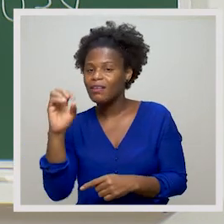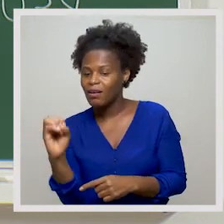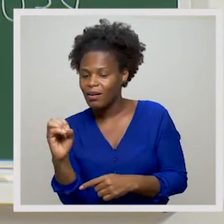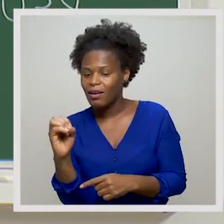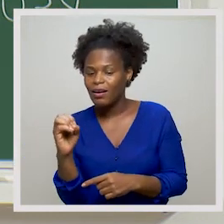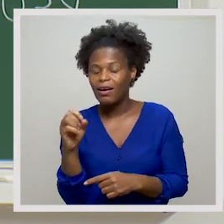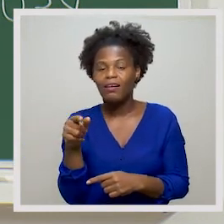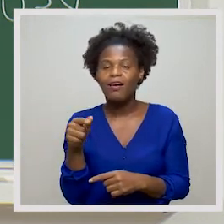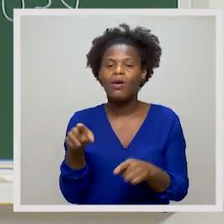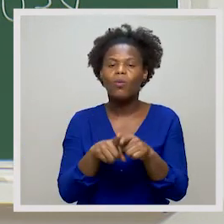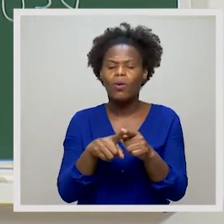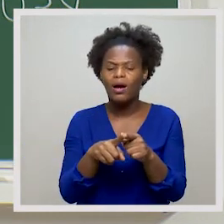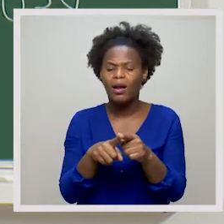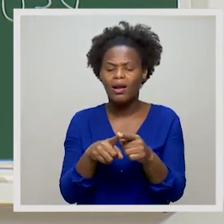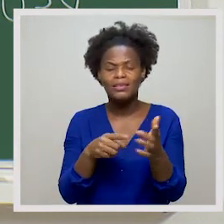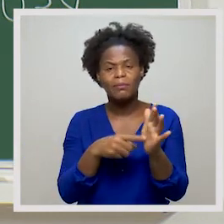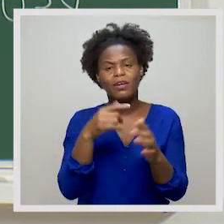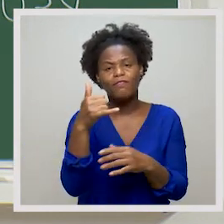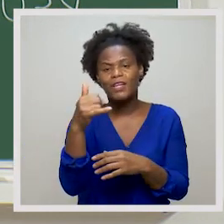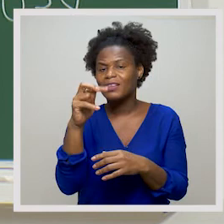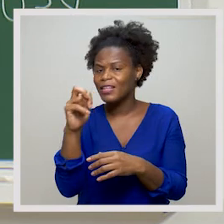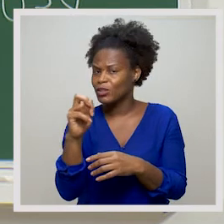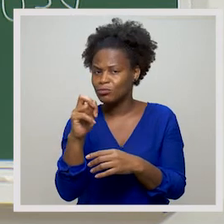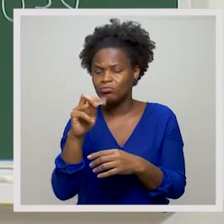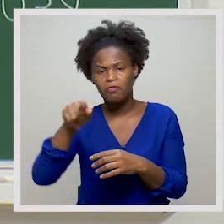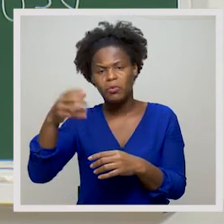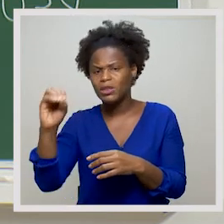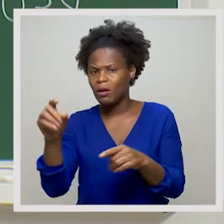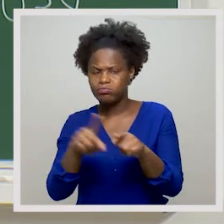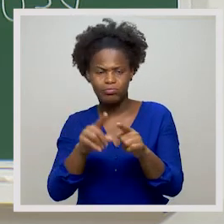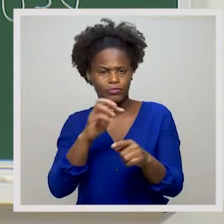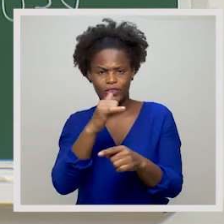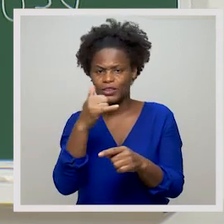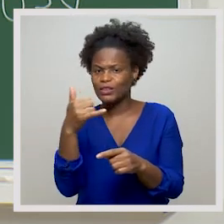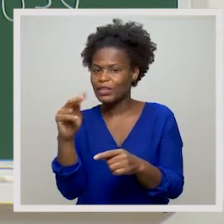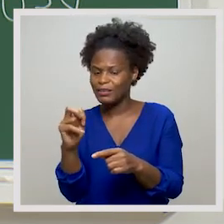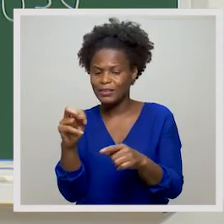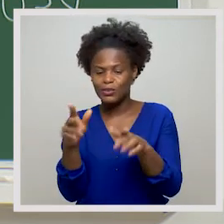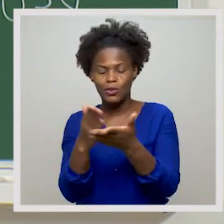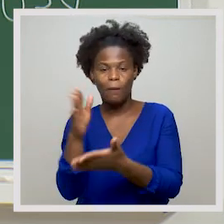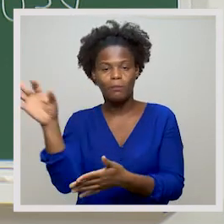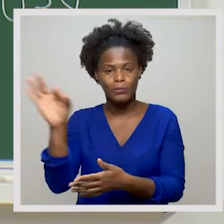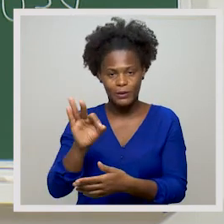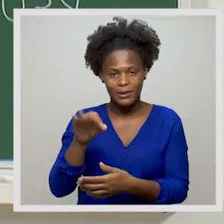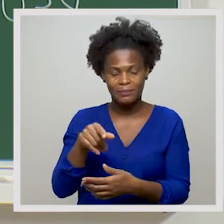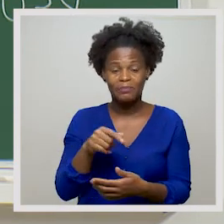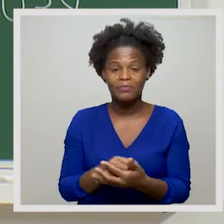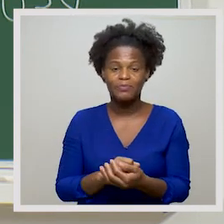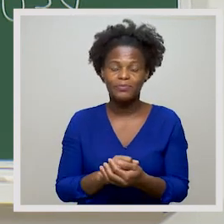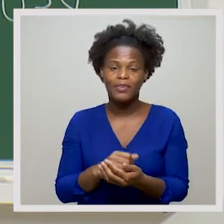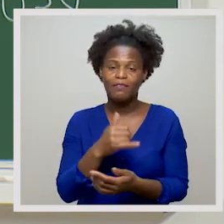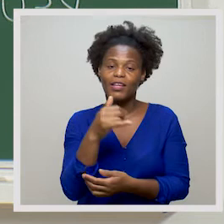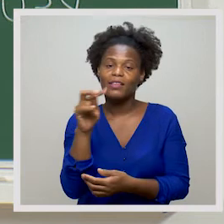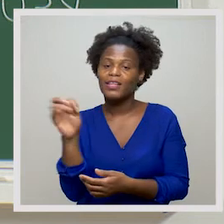0,230, ok? Que vai dar em percentagem 23,0, ok? Então, tenho aqui percentagem